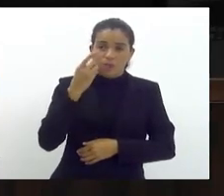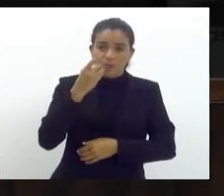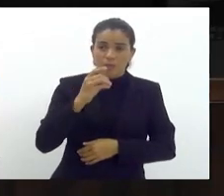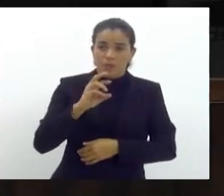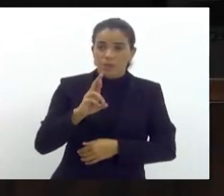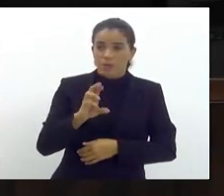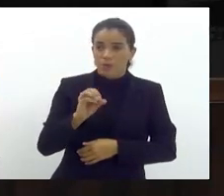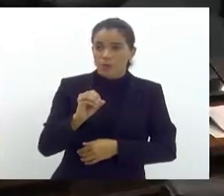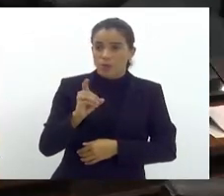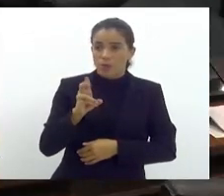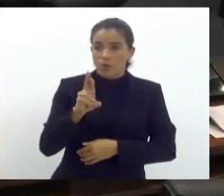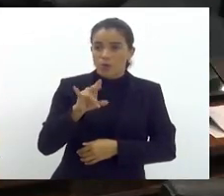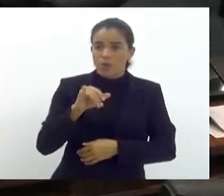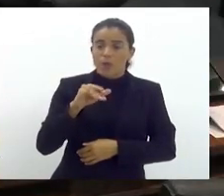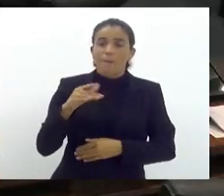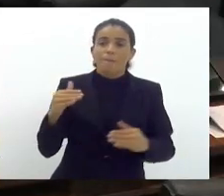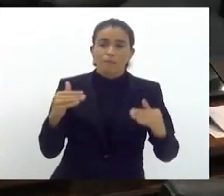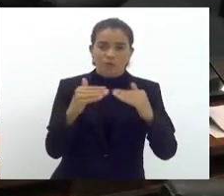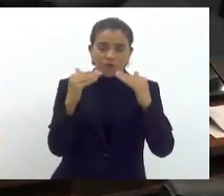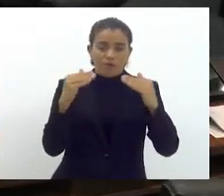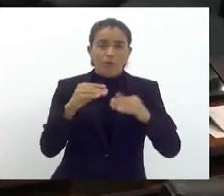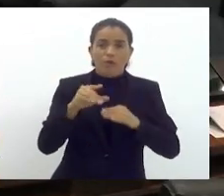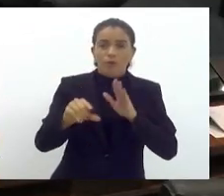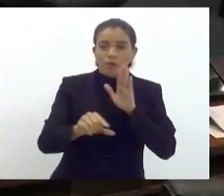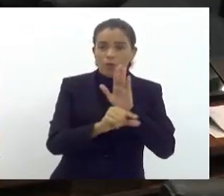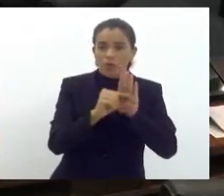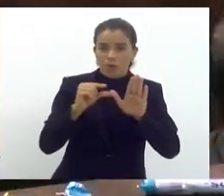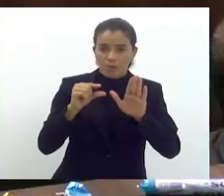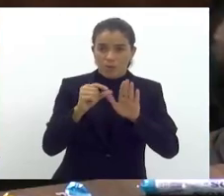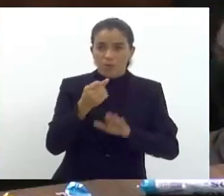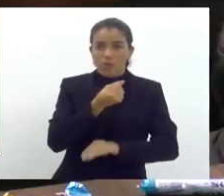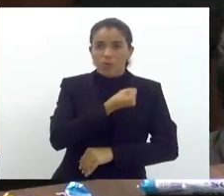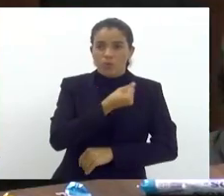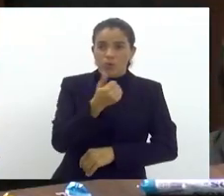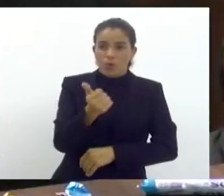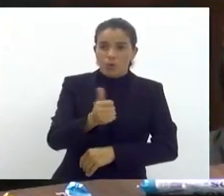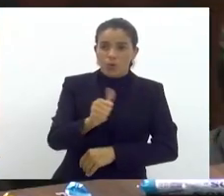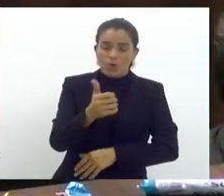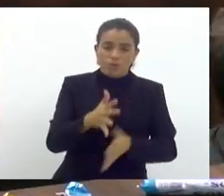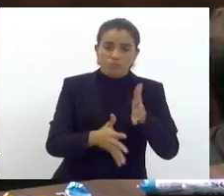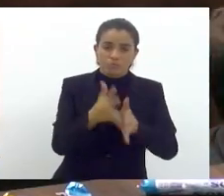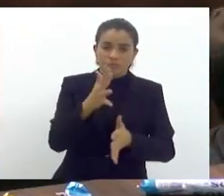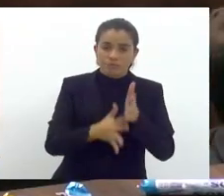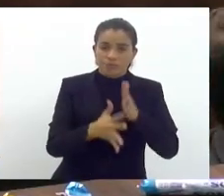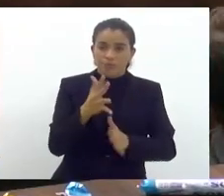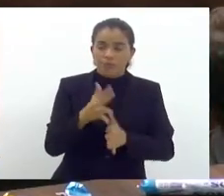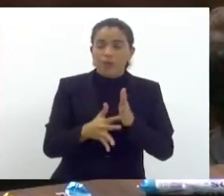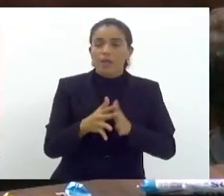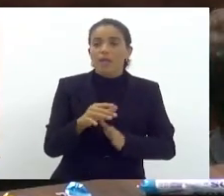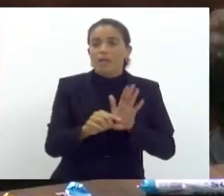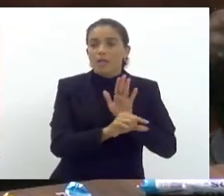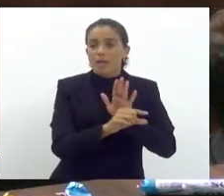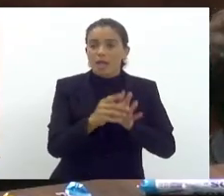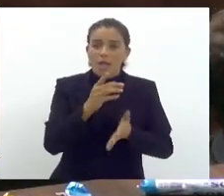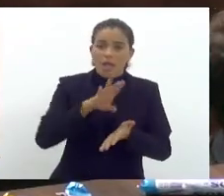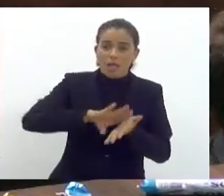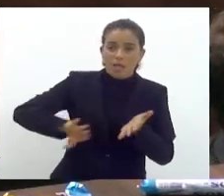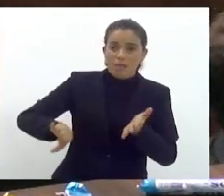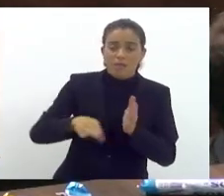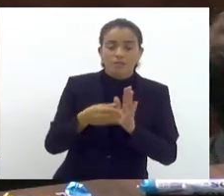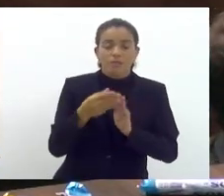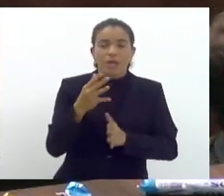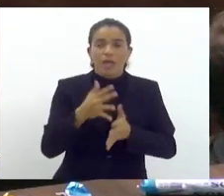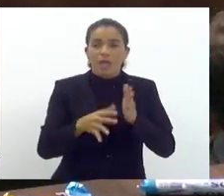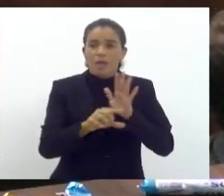Rodrigo Amorim parecer favorável com submenda a emenda número 11 prejudicada a emenda 12 pela rejeição da emenda